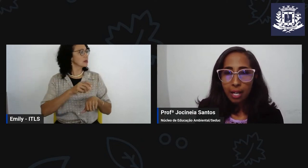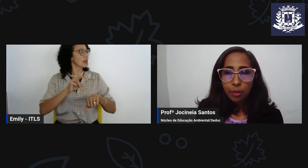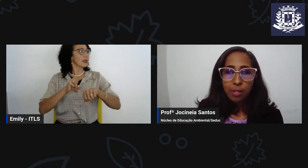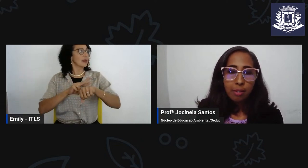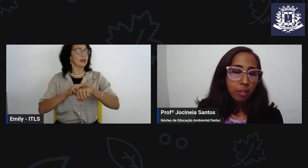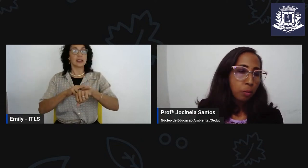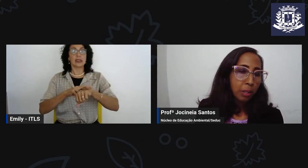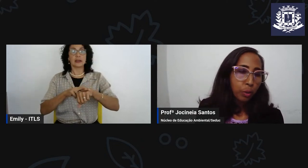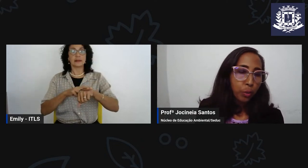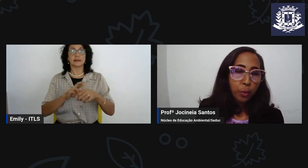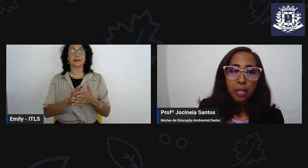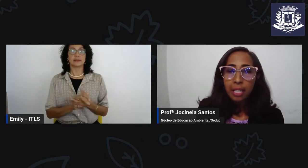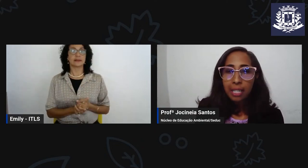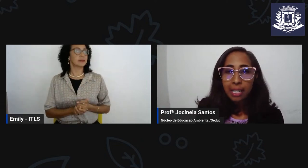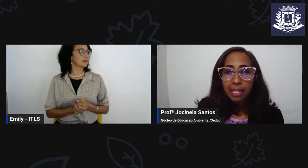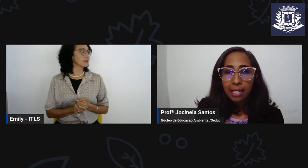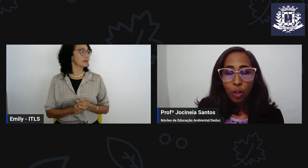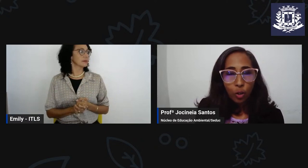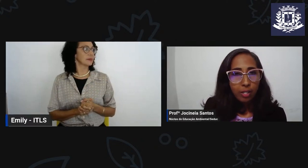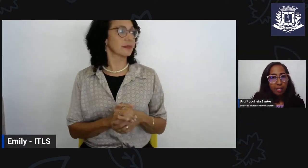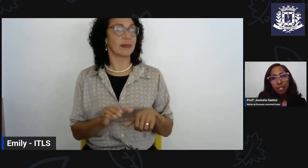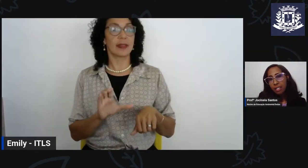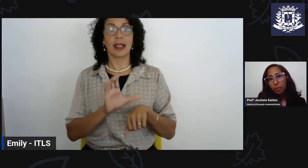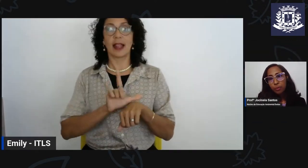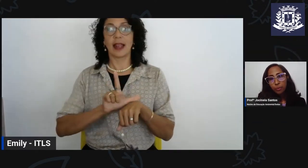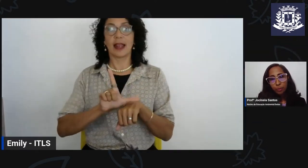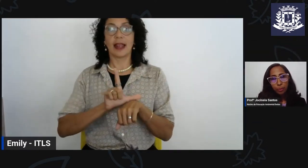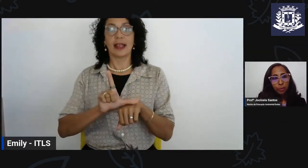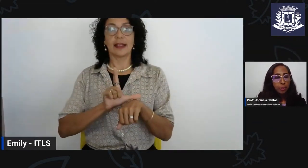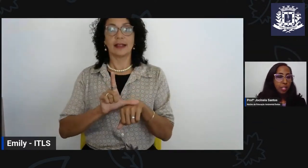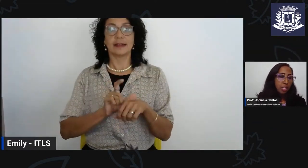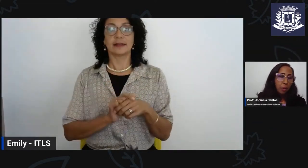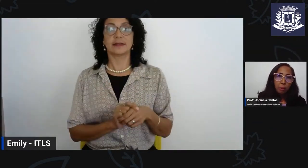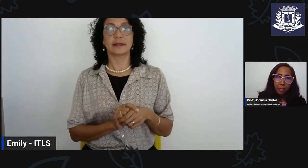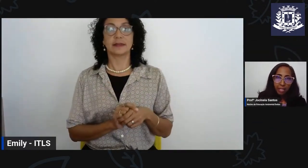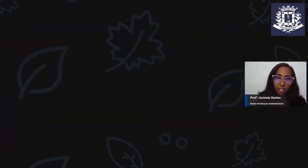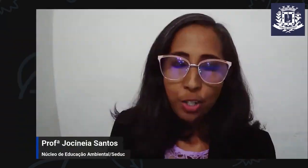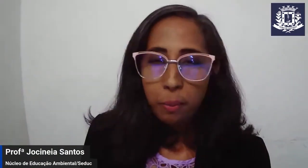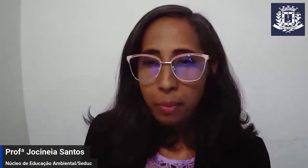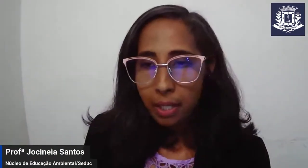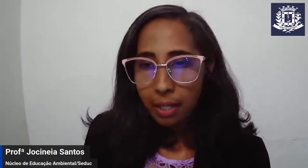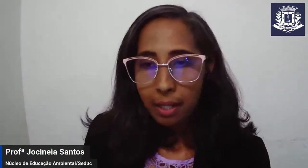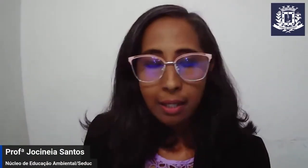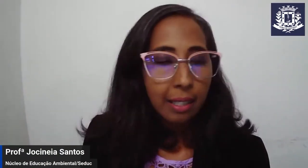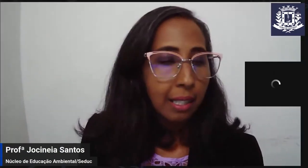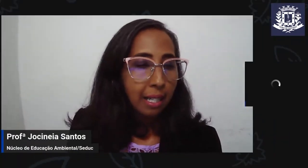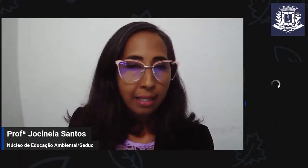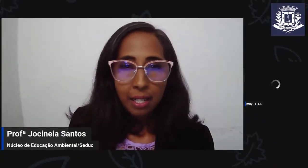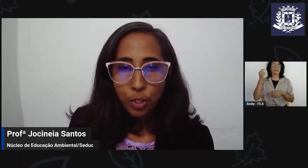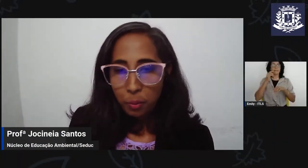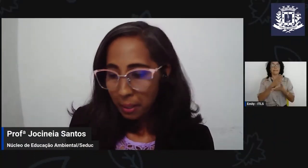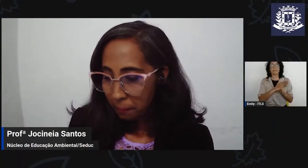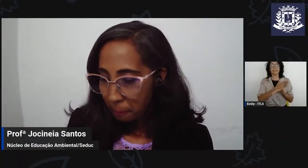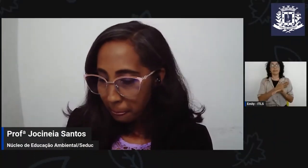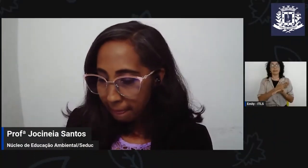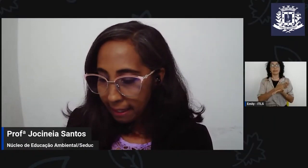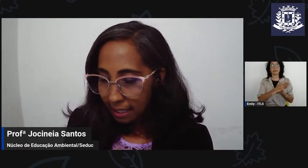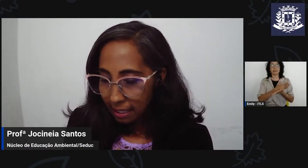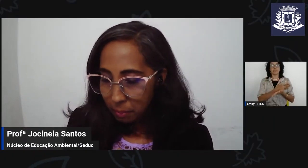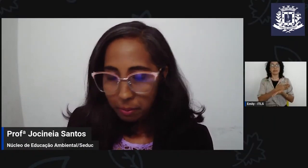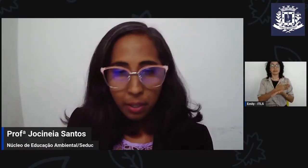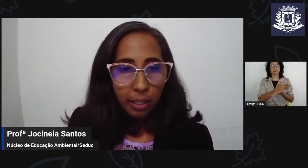claros e um batom rosa e o fundo está uma parede branca atrás de mim